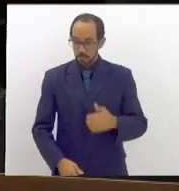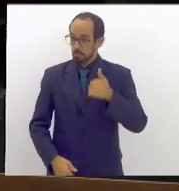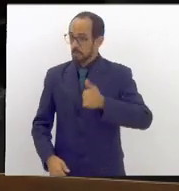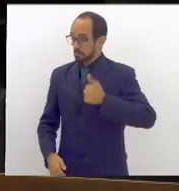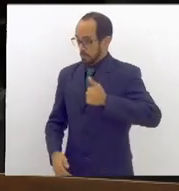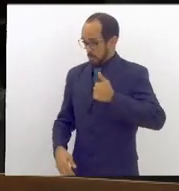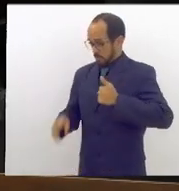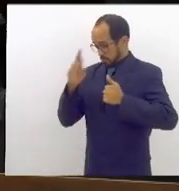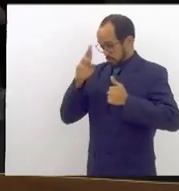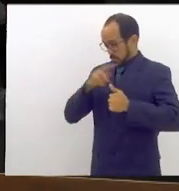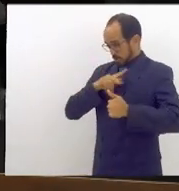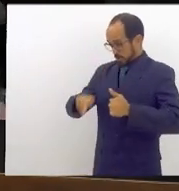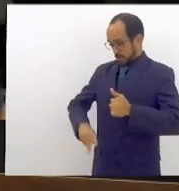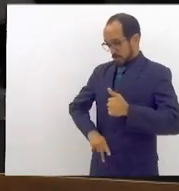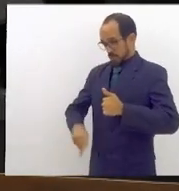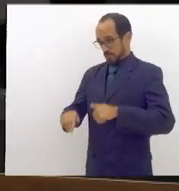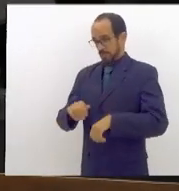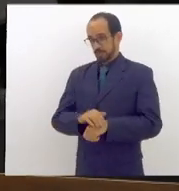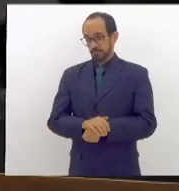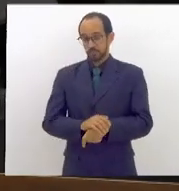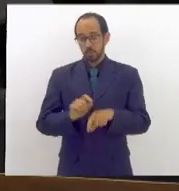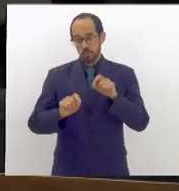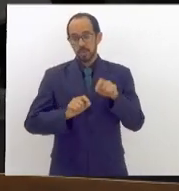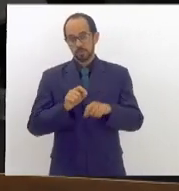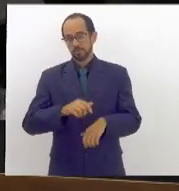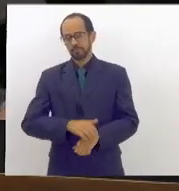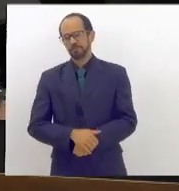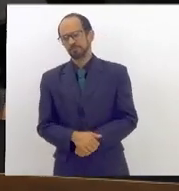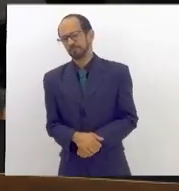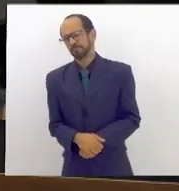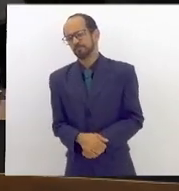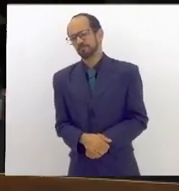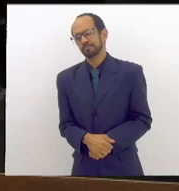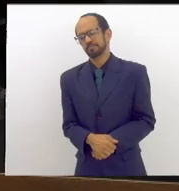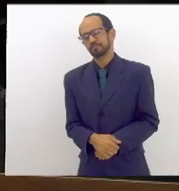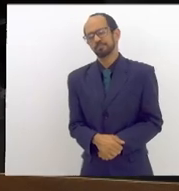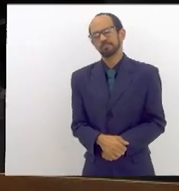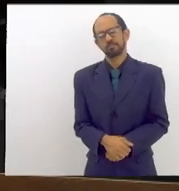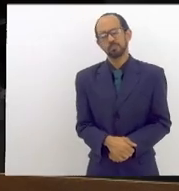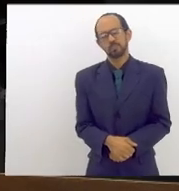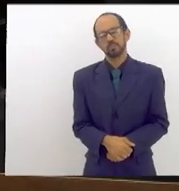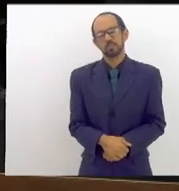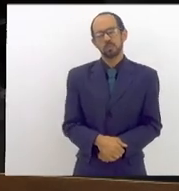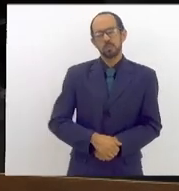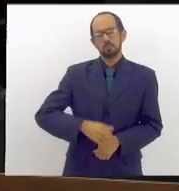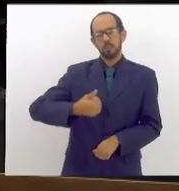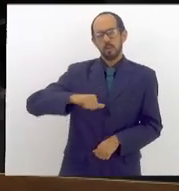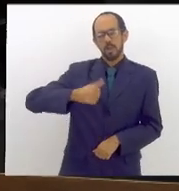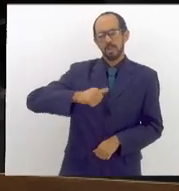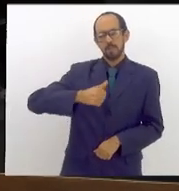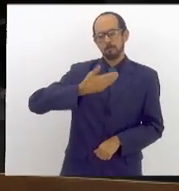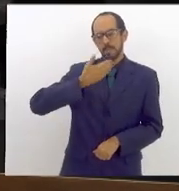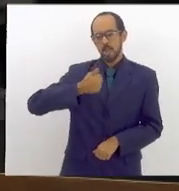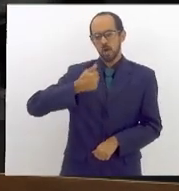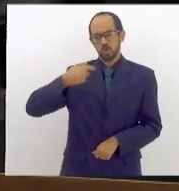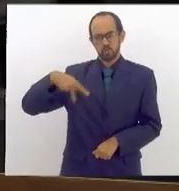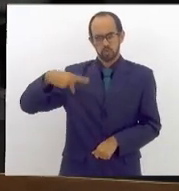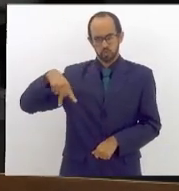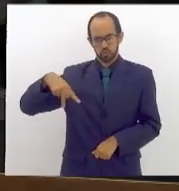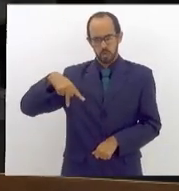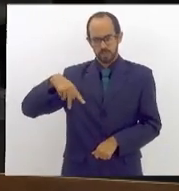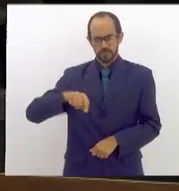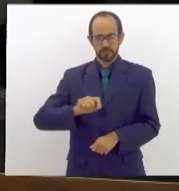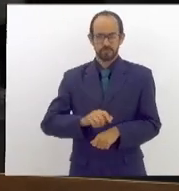presidente que uma das maiores qualidades de vossa excelência